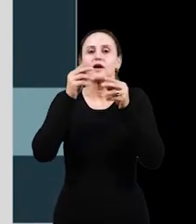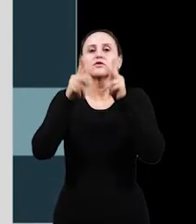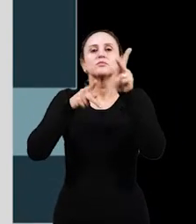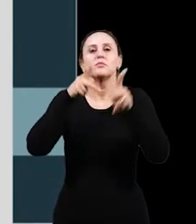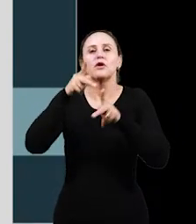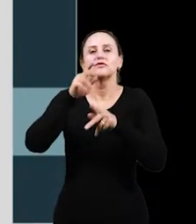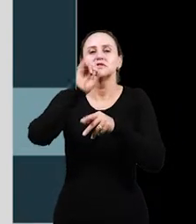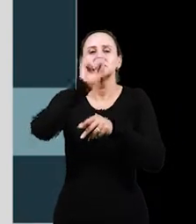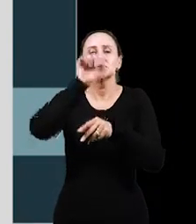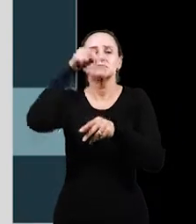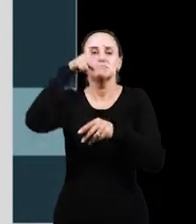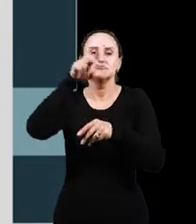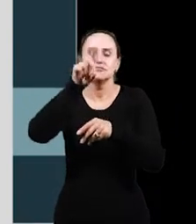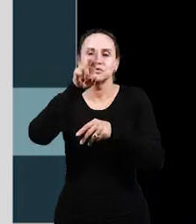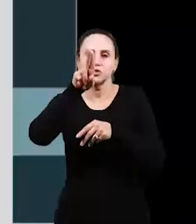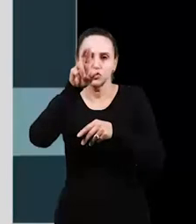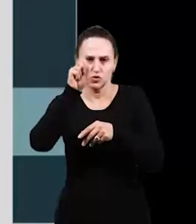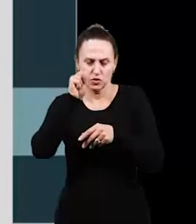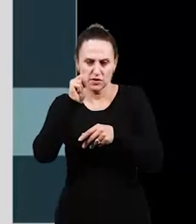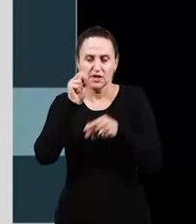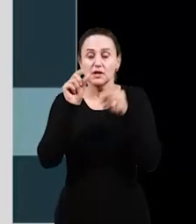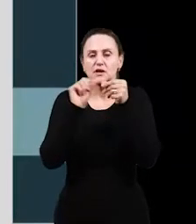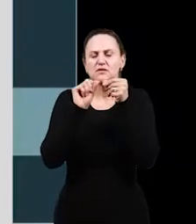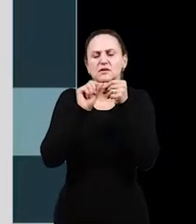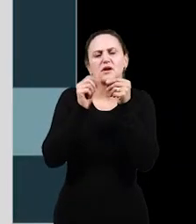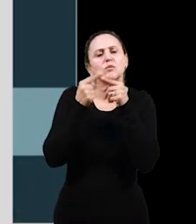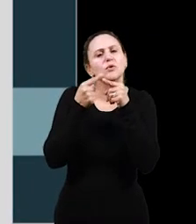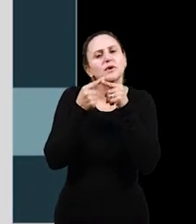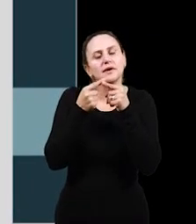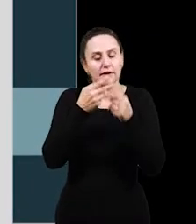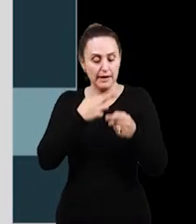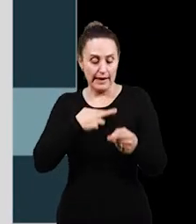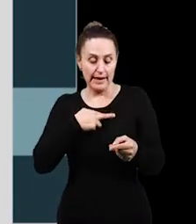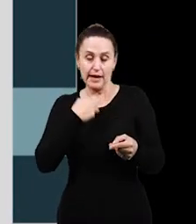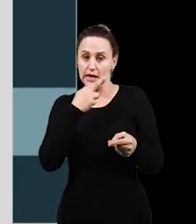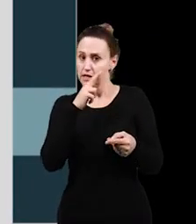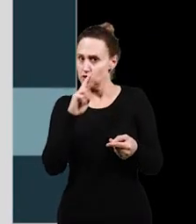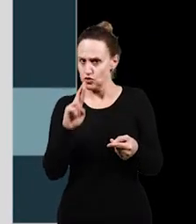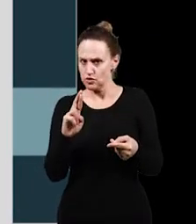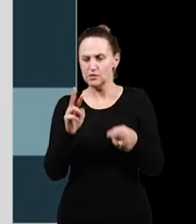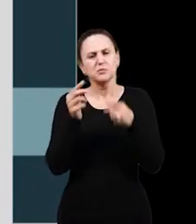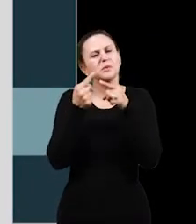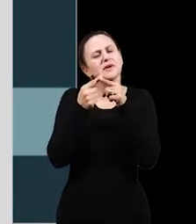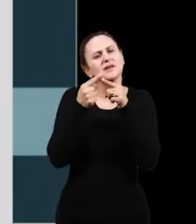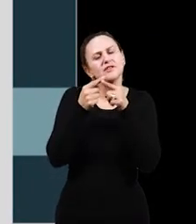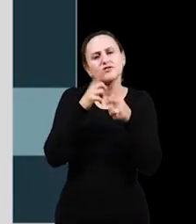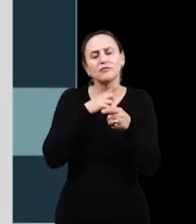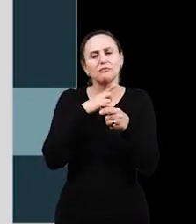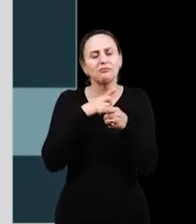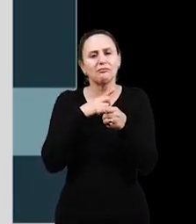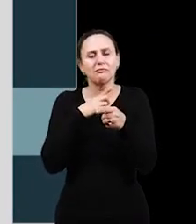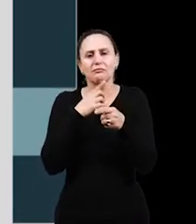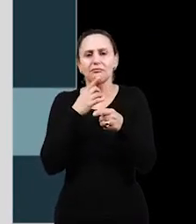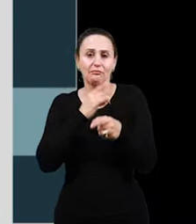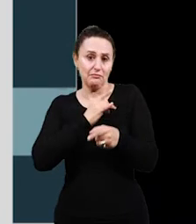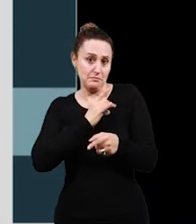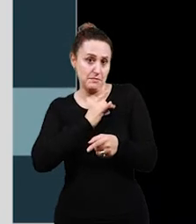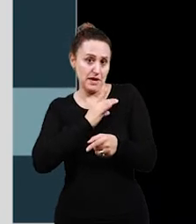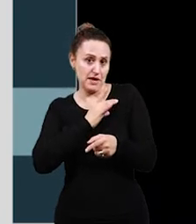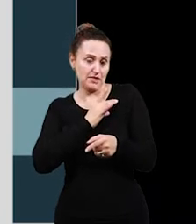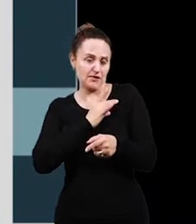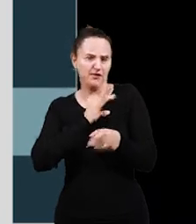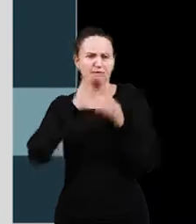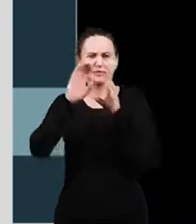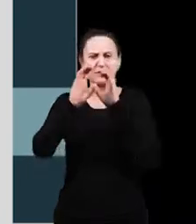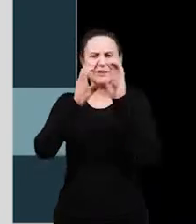e eu Fizeram por razões por uma razão religiosa Na verdade o que os hindus tinham medo é que é que os cânticos